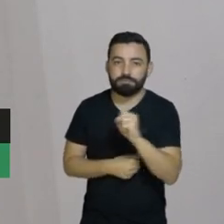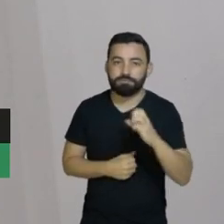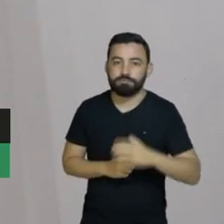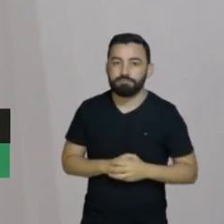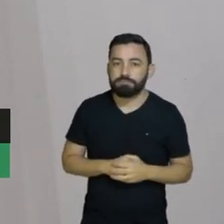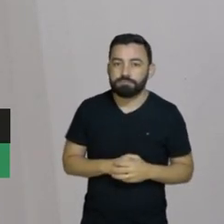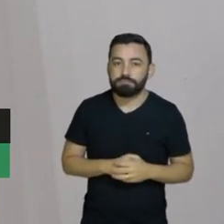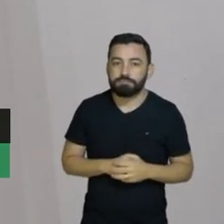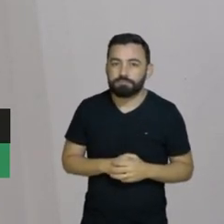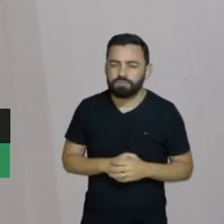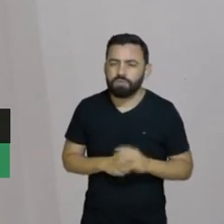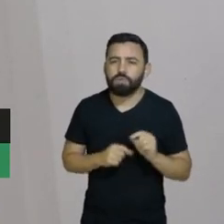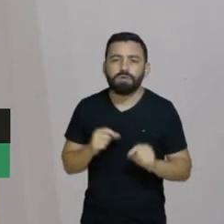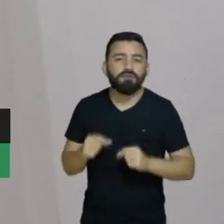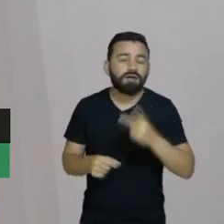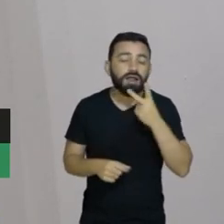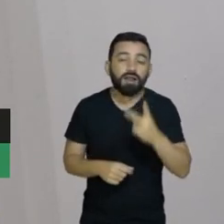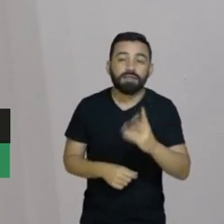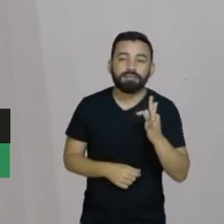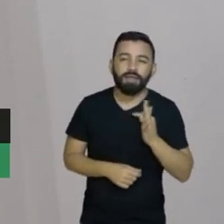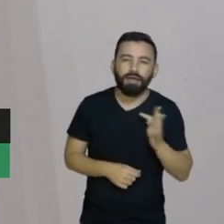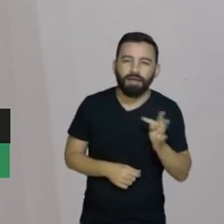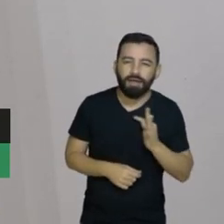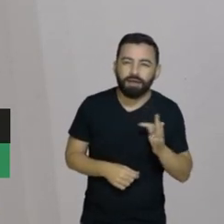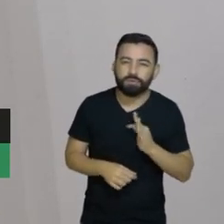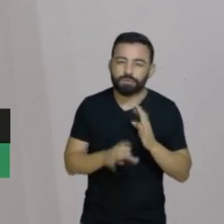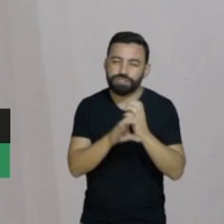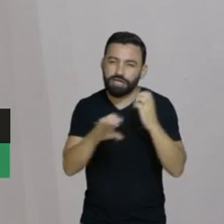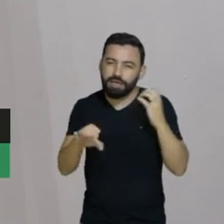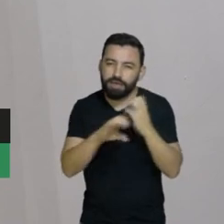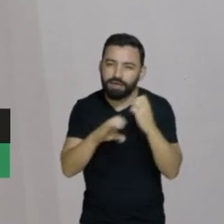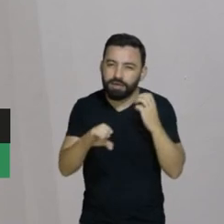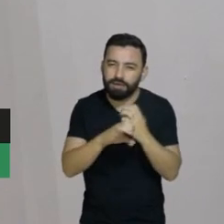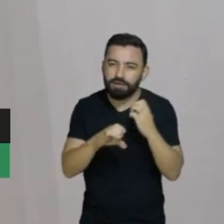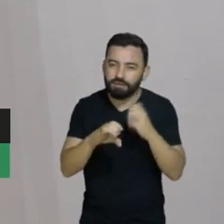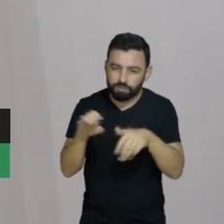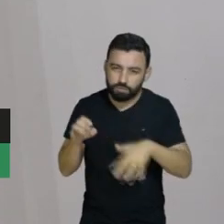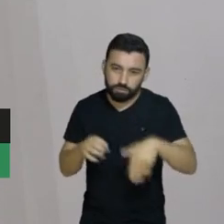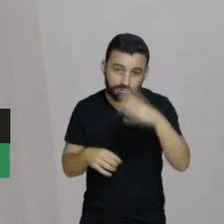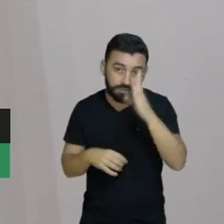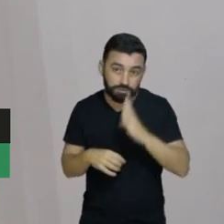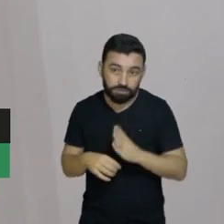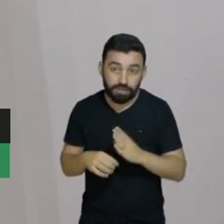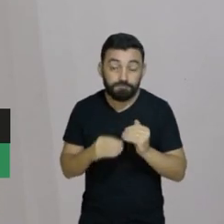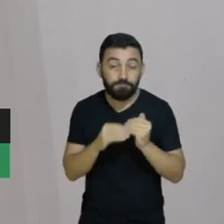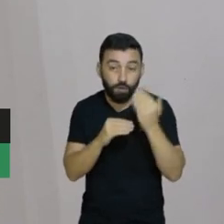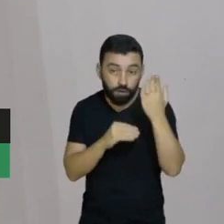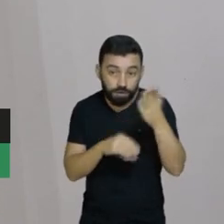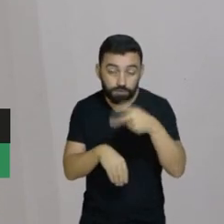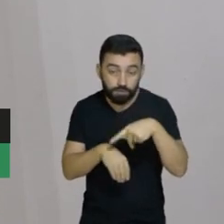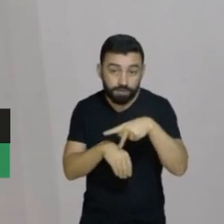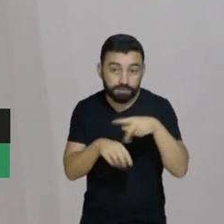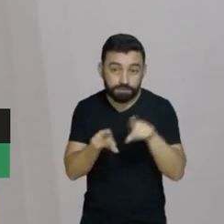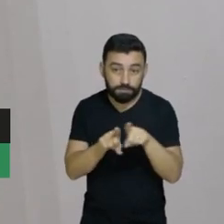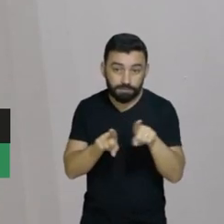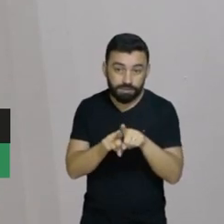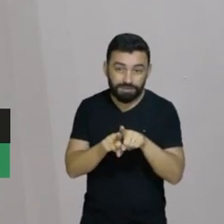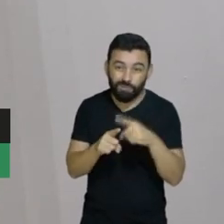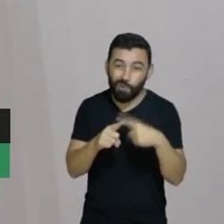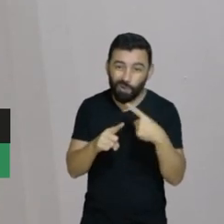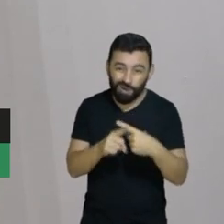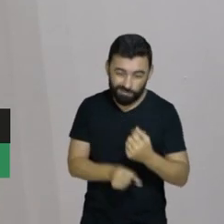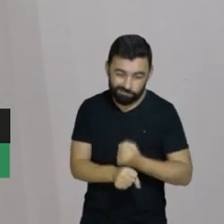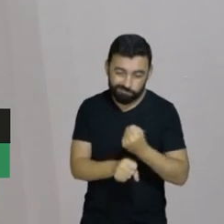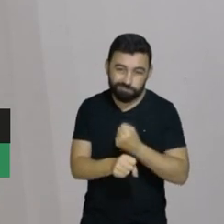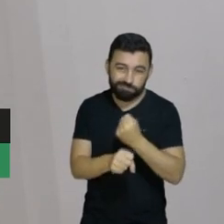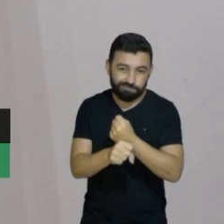o que nos dizem os técnicos, os engenheiros, nacionais e internacionais, porque esse conjunto de obras ela